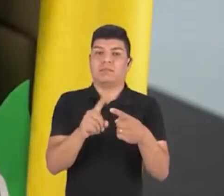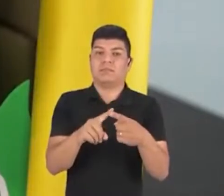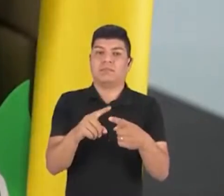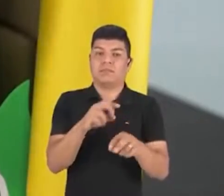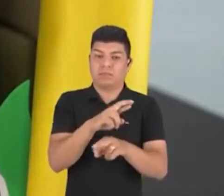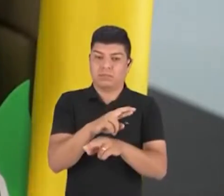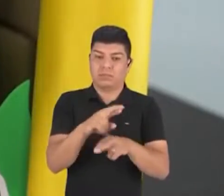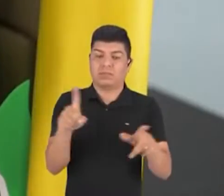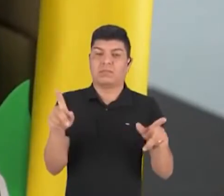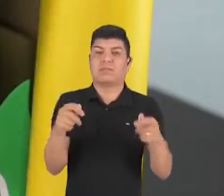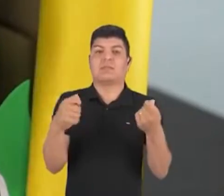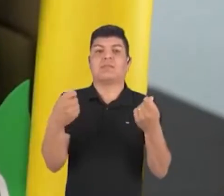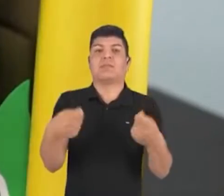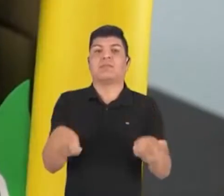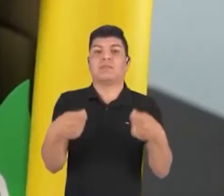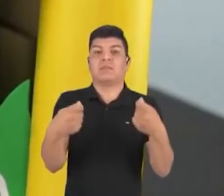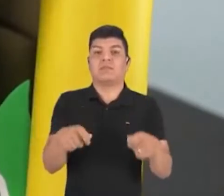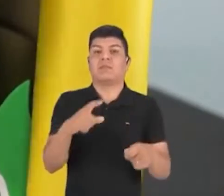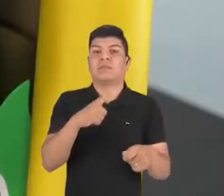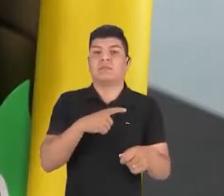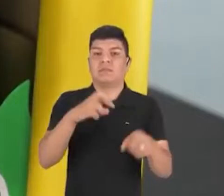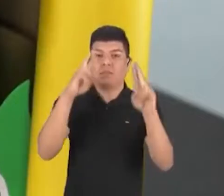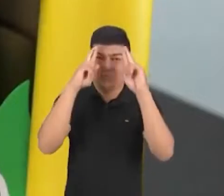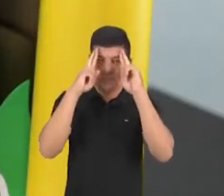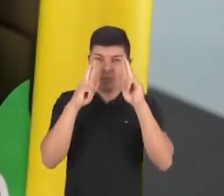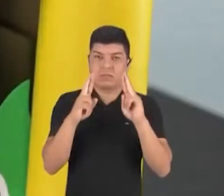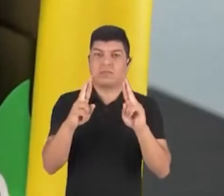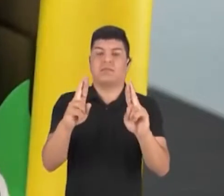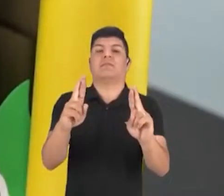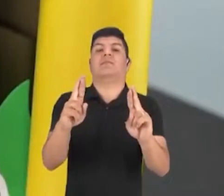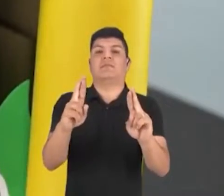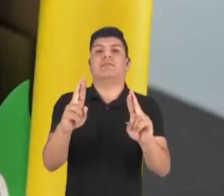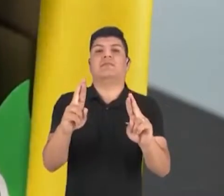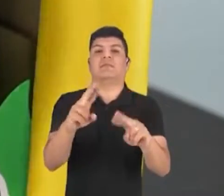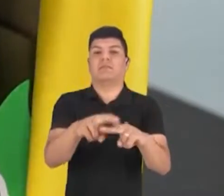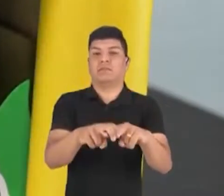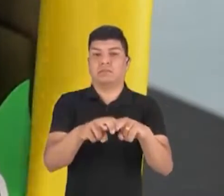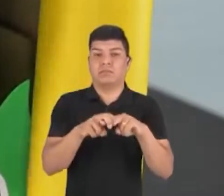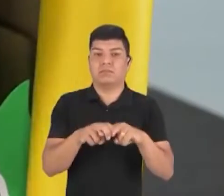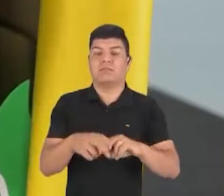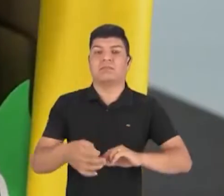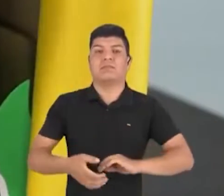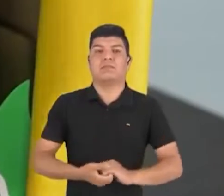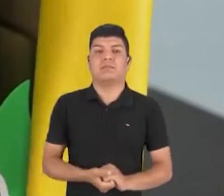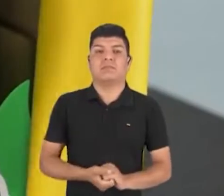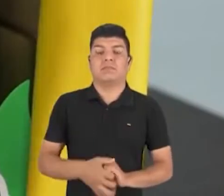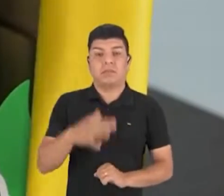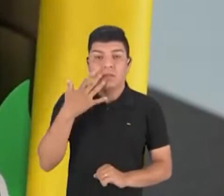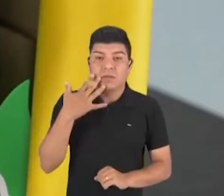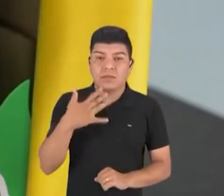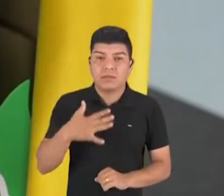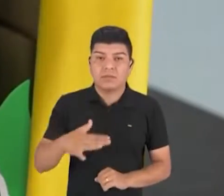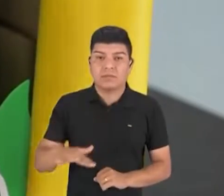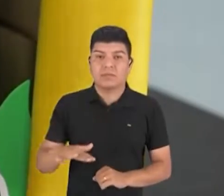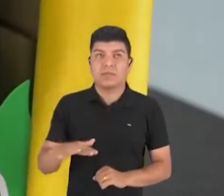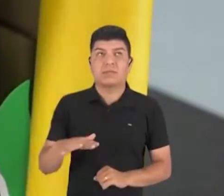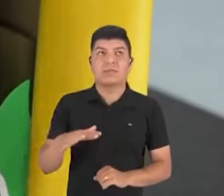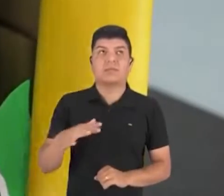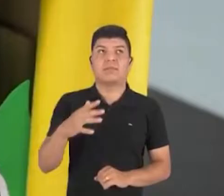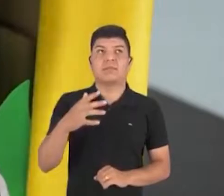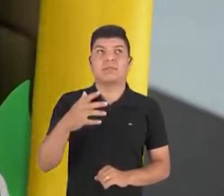e precisamos ter respeito um com os outros crianças estou